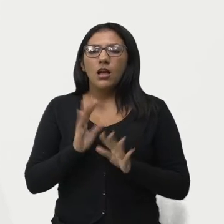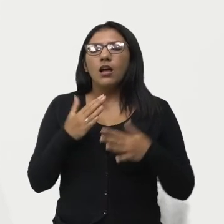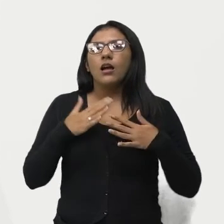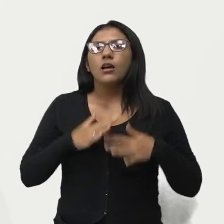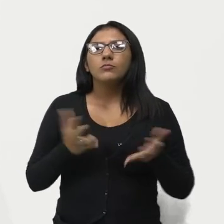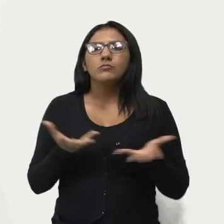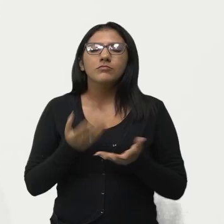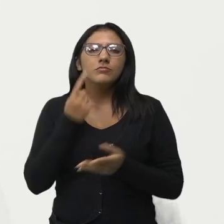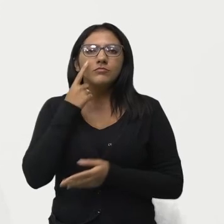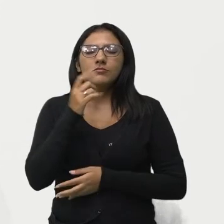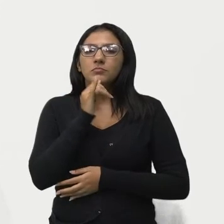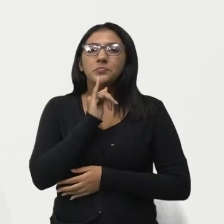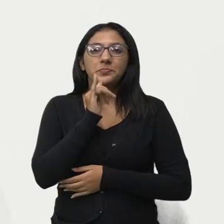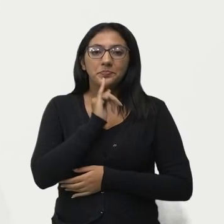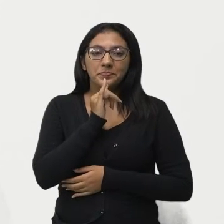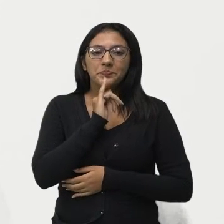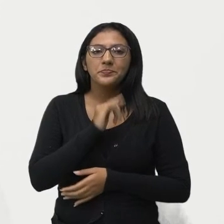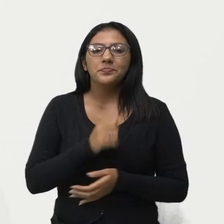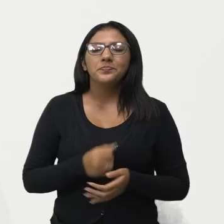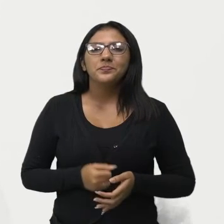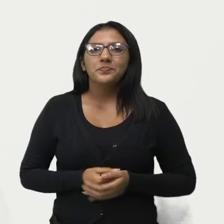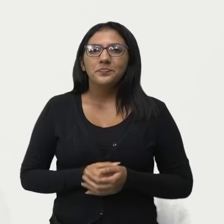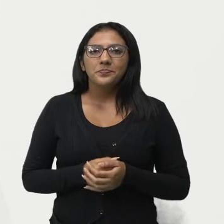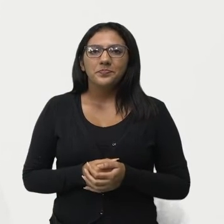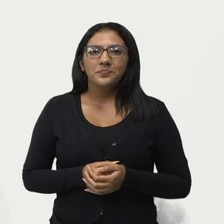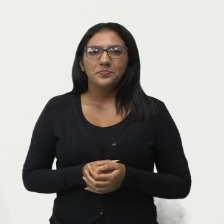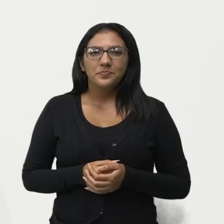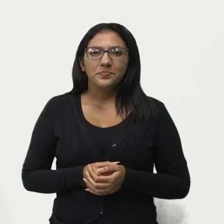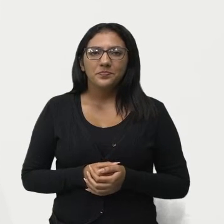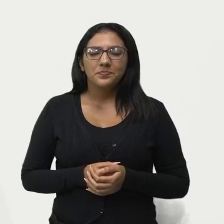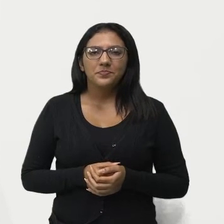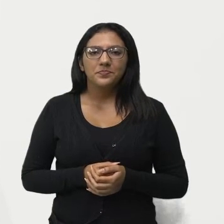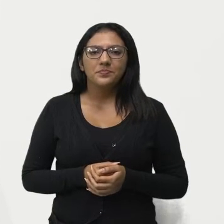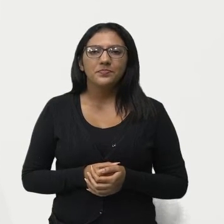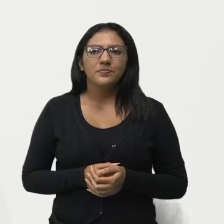que funciona isso. Acompanhe comigo. Olha só, esse primeiro exemplo.